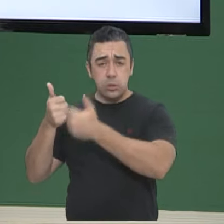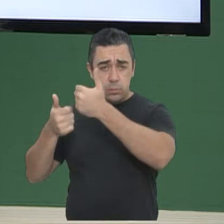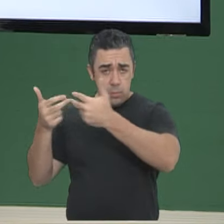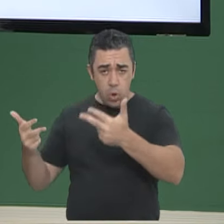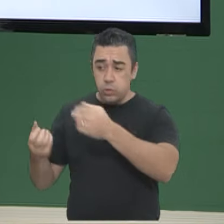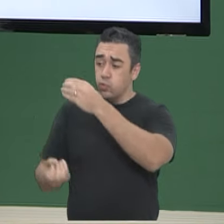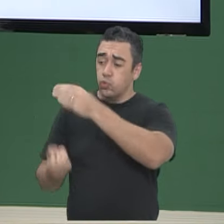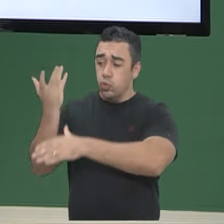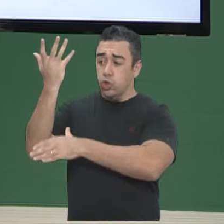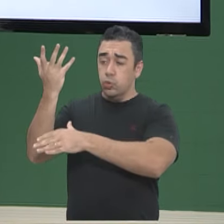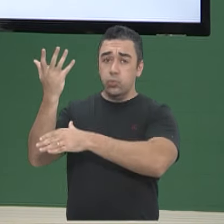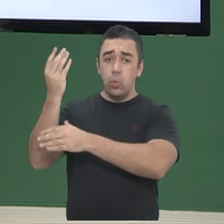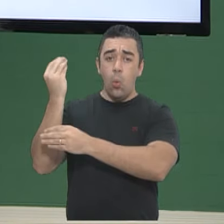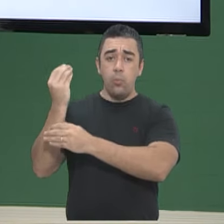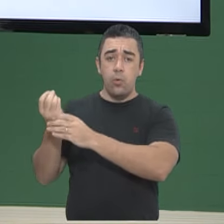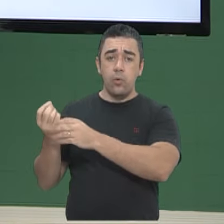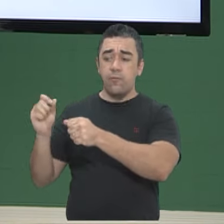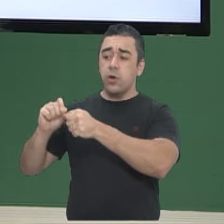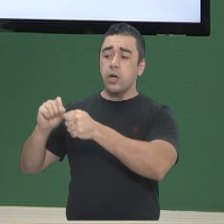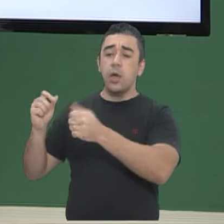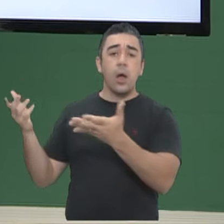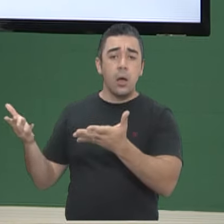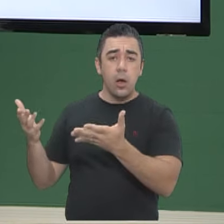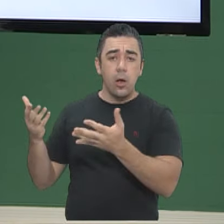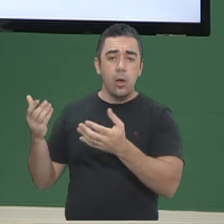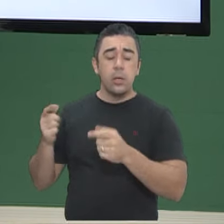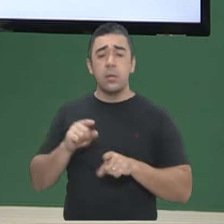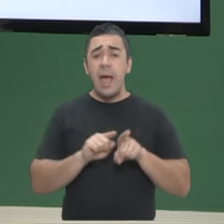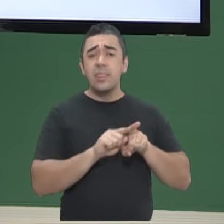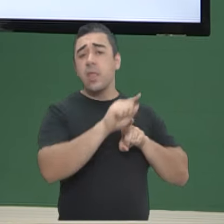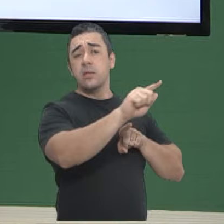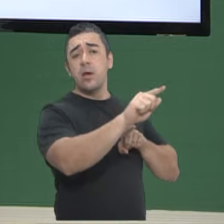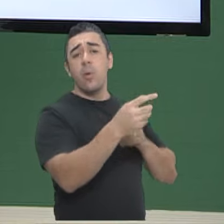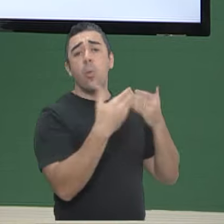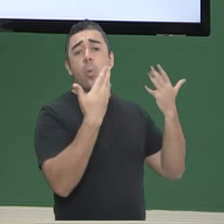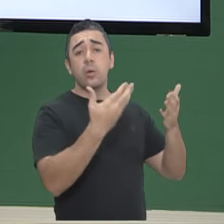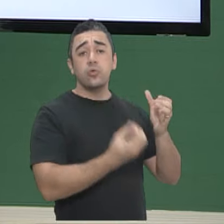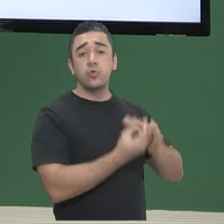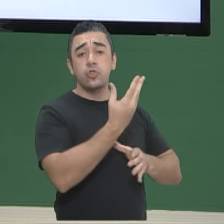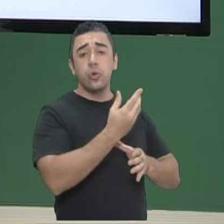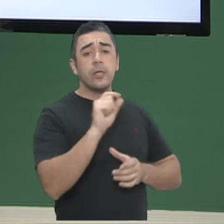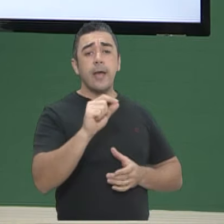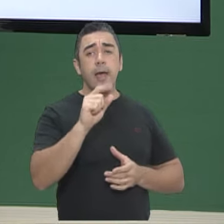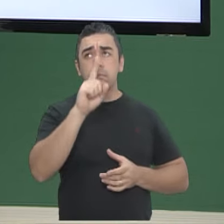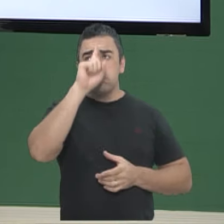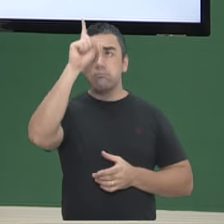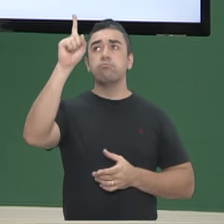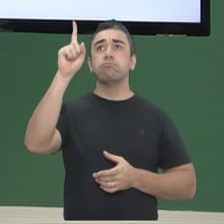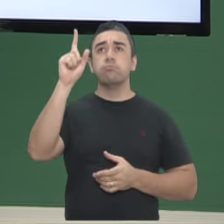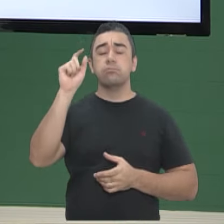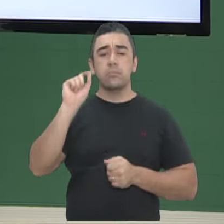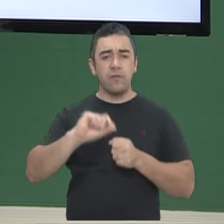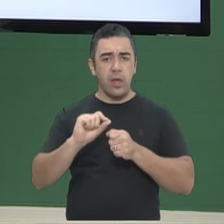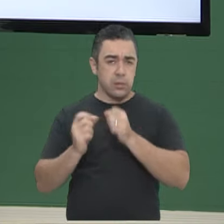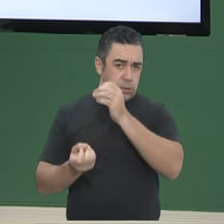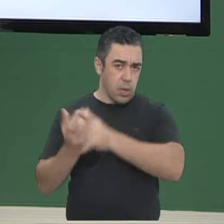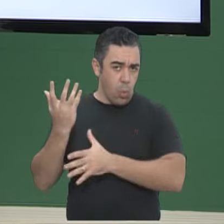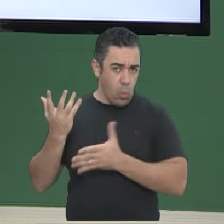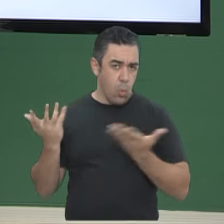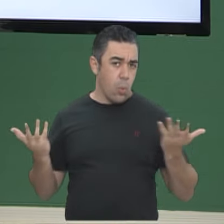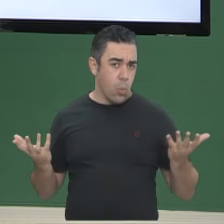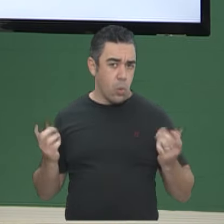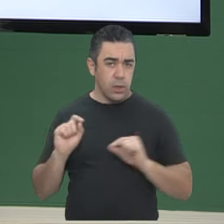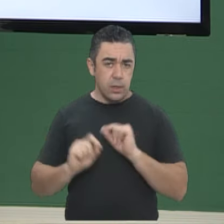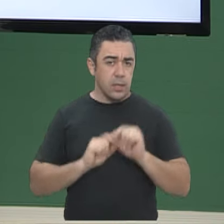algum momento na história. E o atletismo, ele surgiu quando? De que maneira? Alguém inventou? Alguém criou? Se alguém inventou,